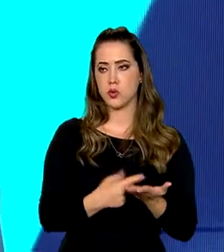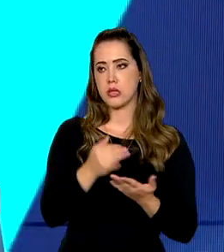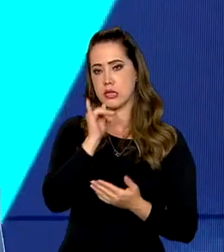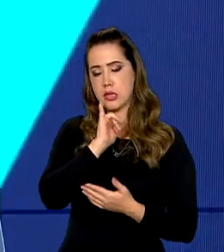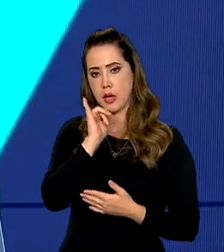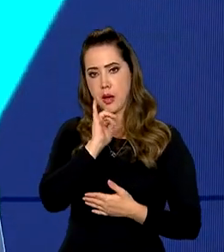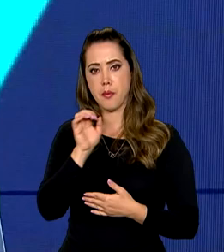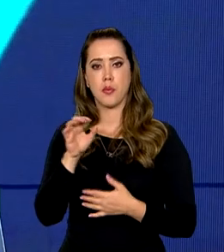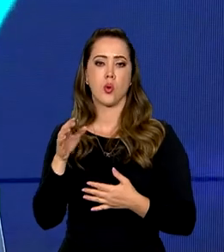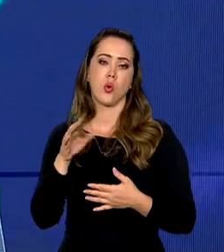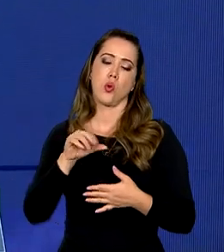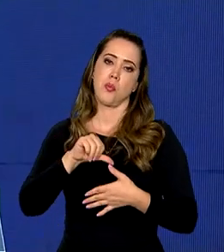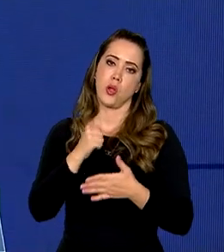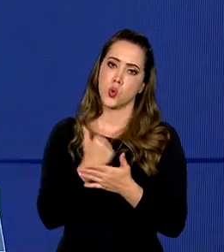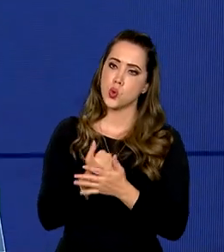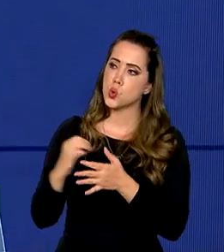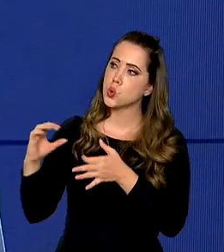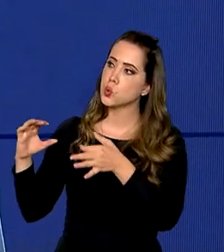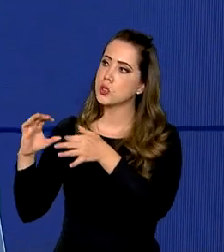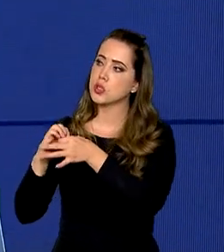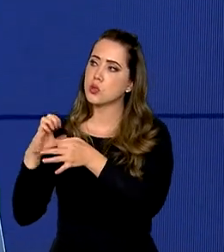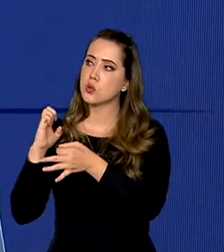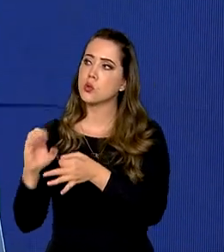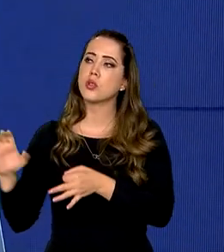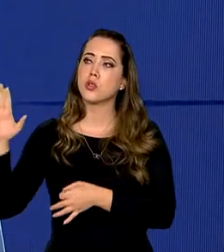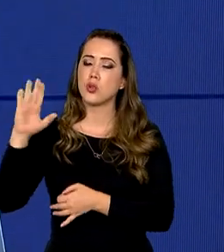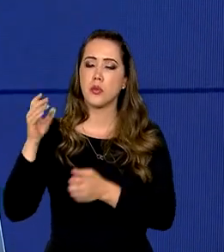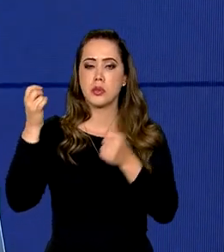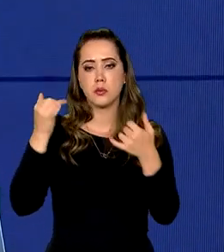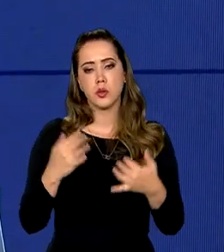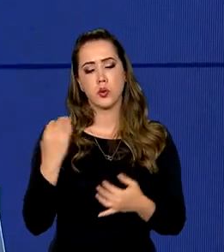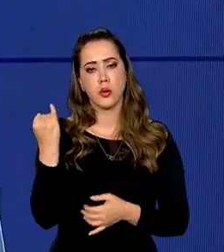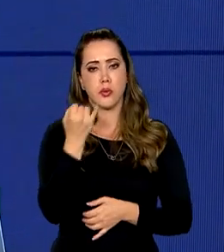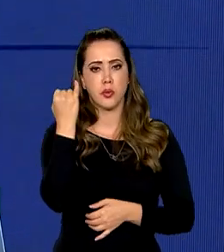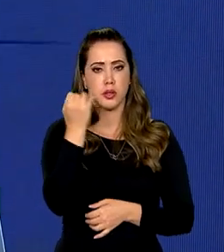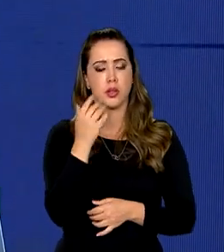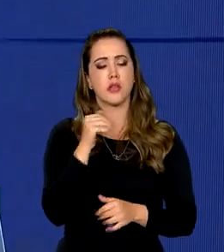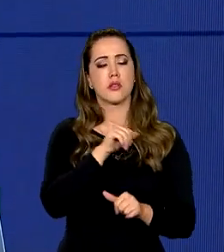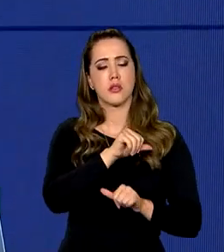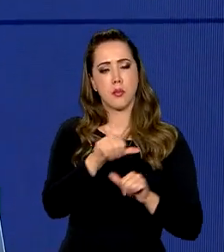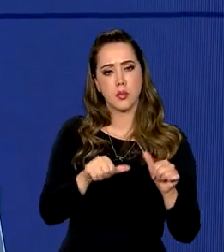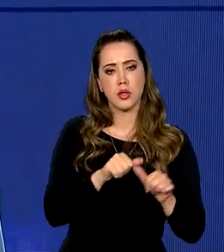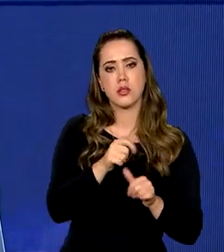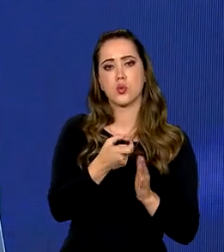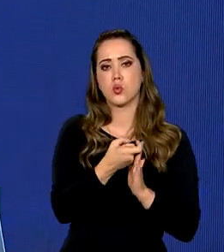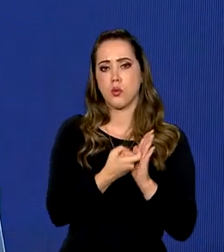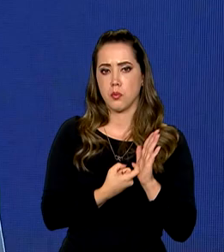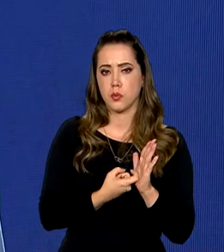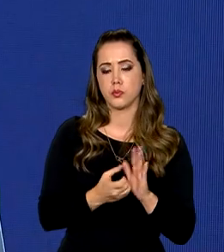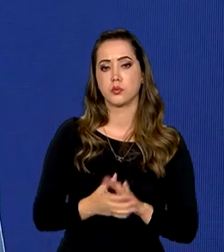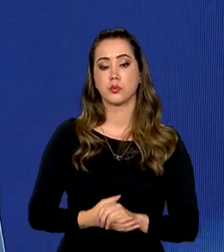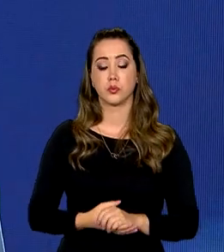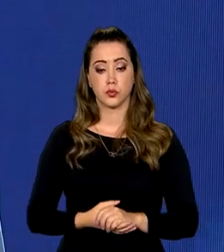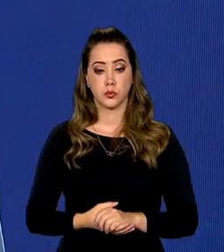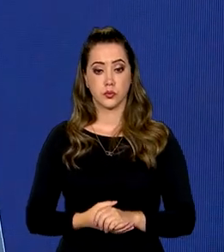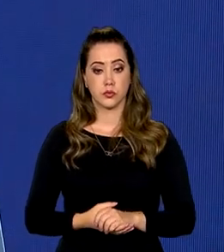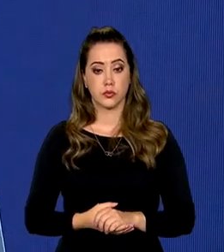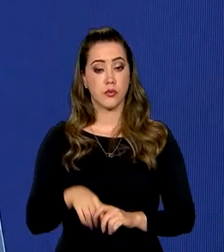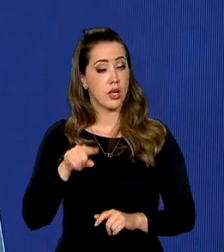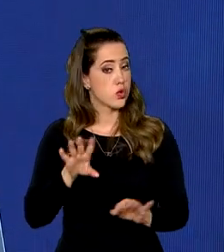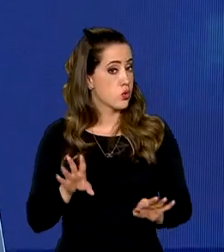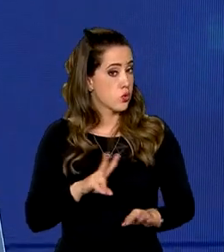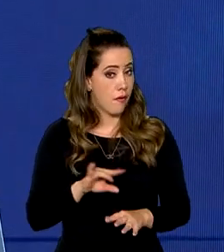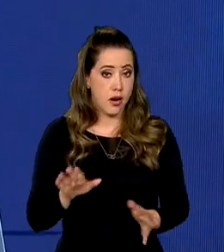com a União Europeia. E destacou a importância da reforma tributária. Vai